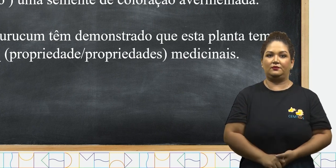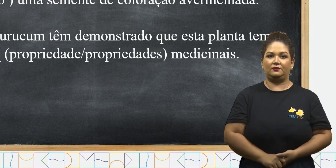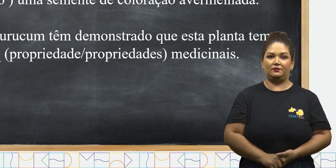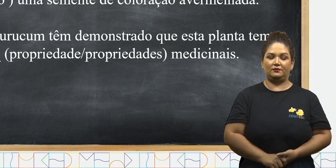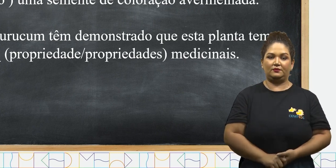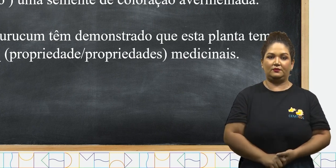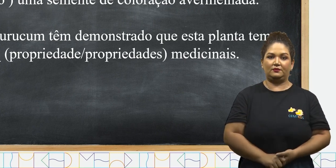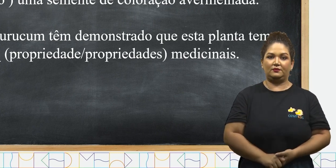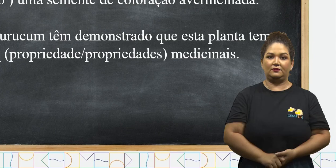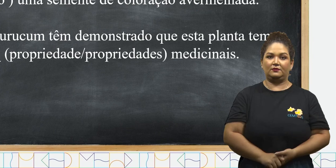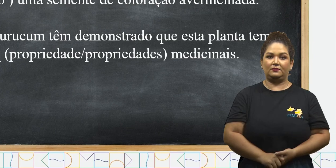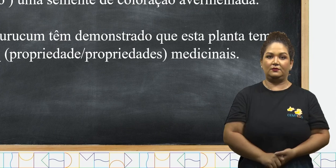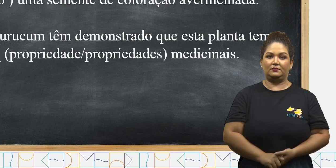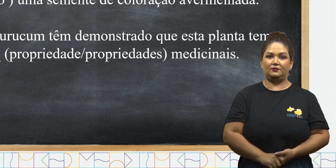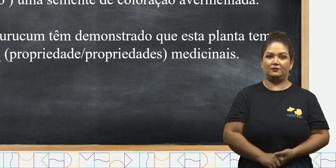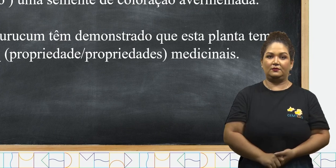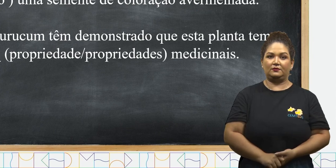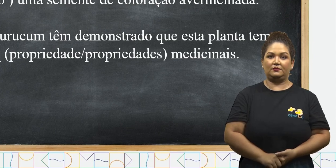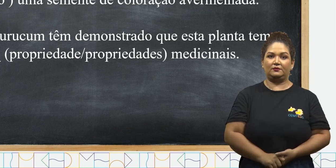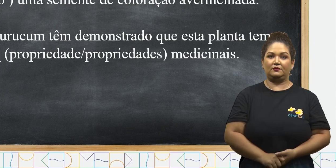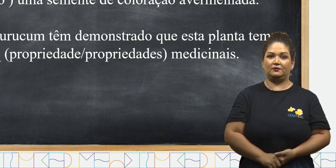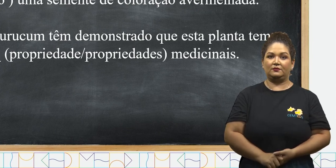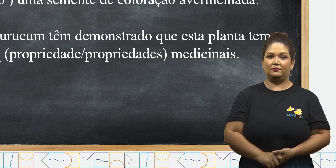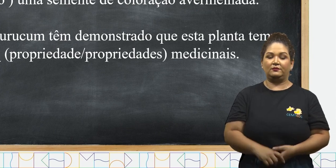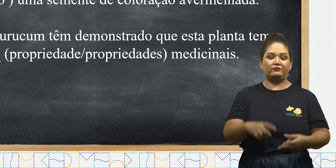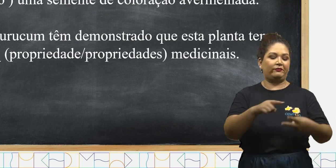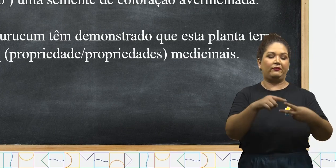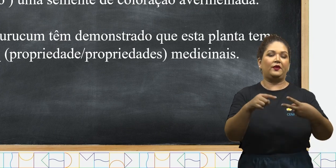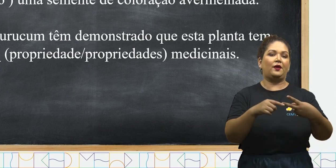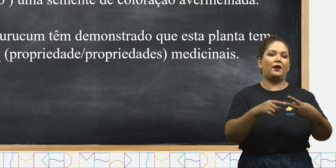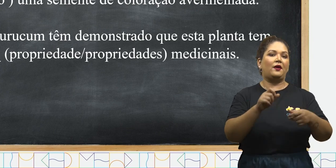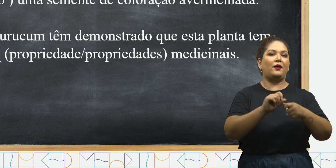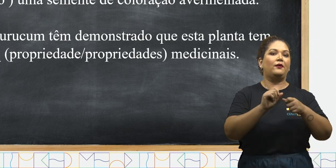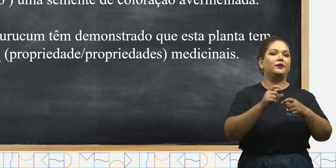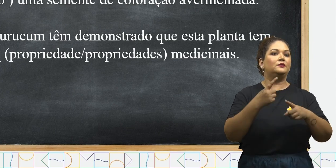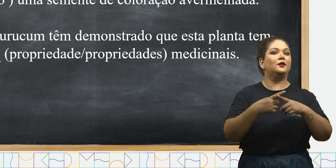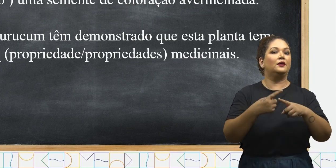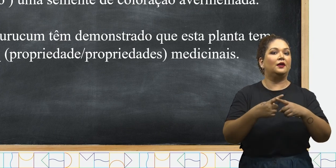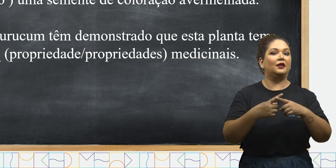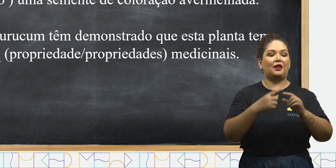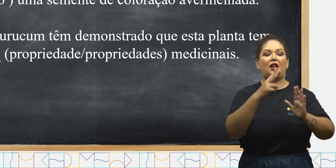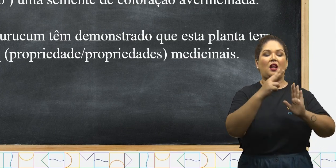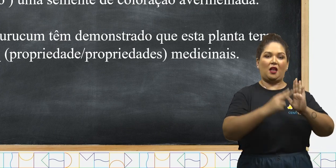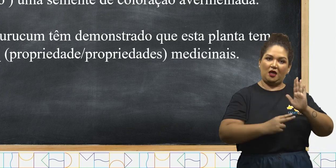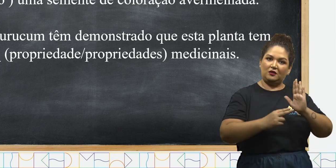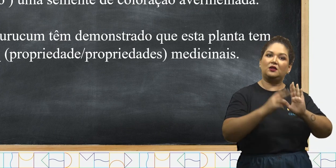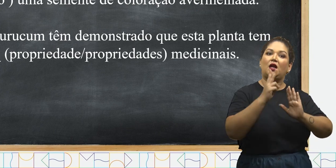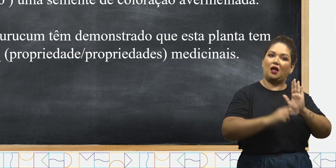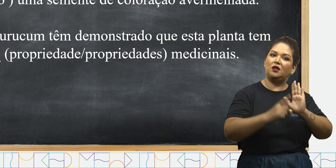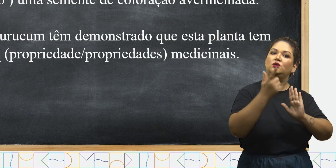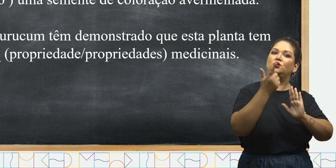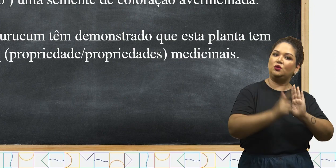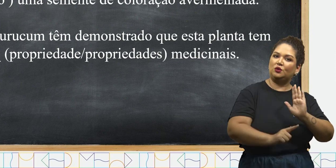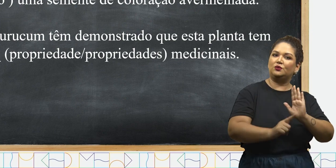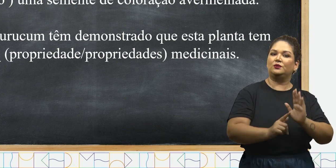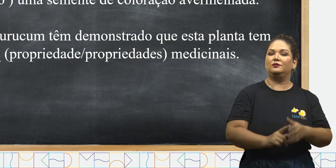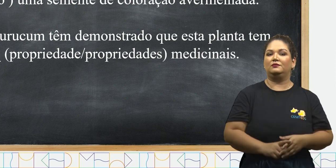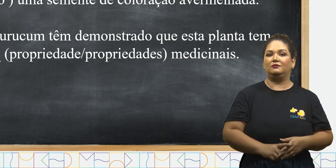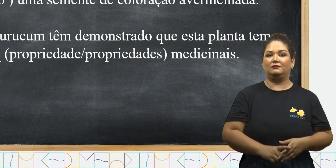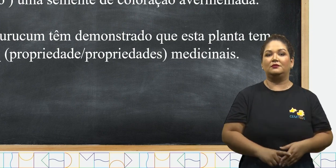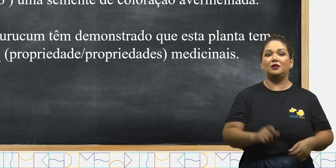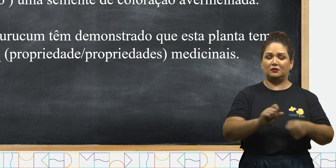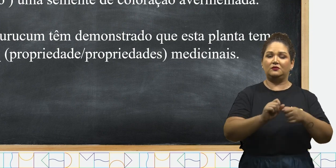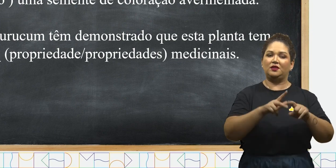propriedades medicinais. Tudo isso só foi possível porque precisamos ler e reler. Fizemos